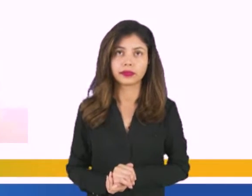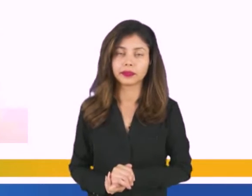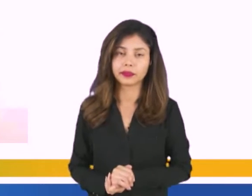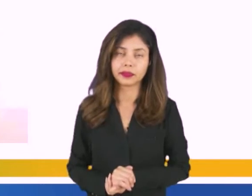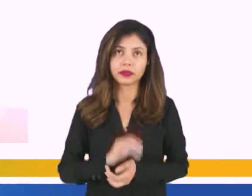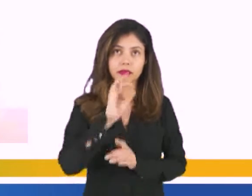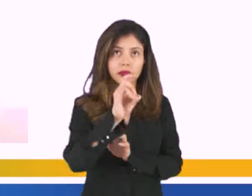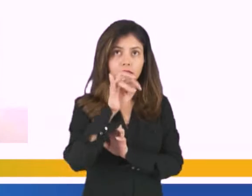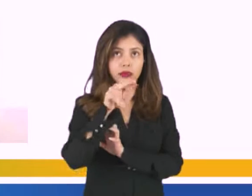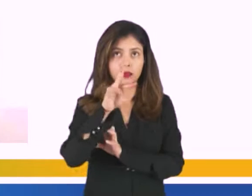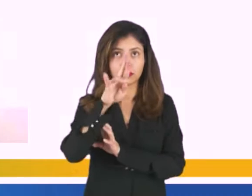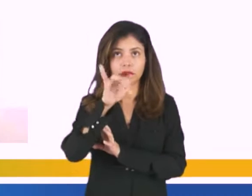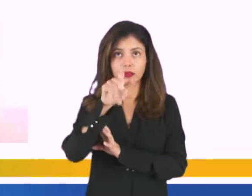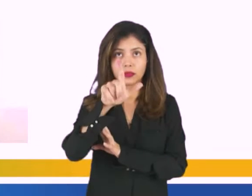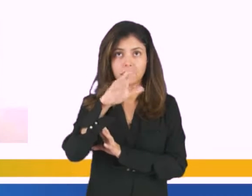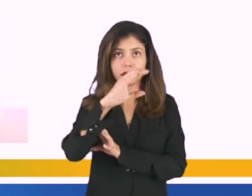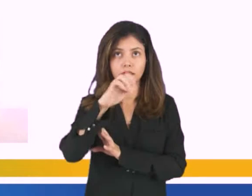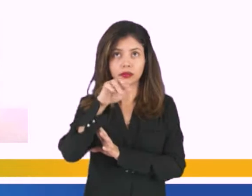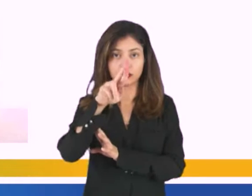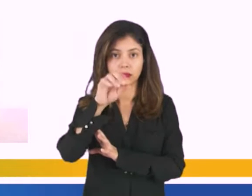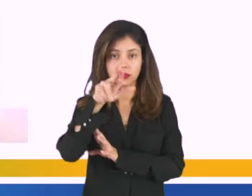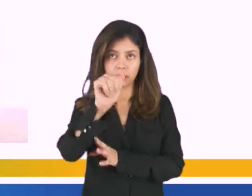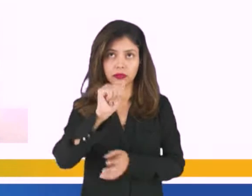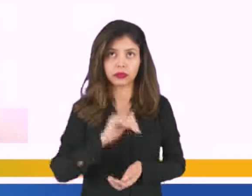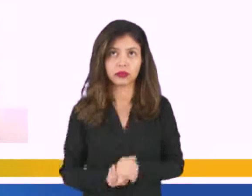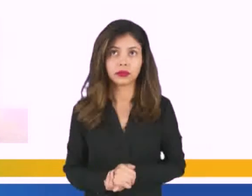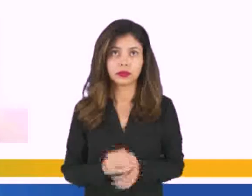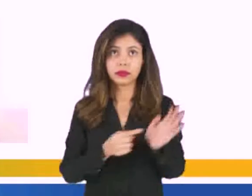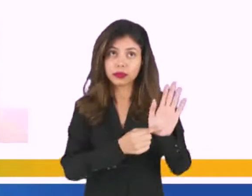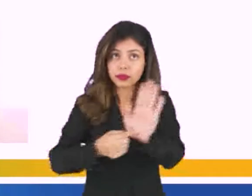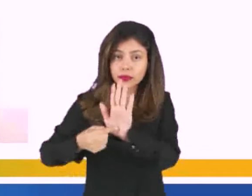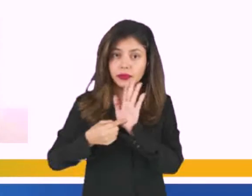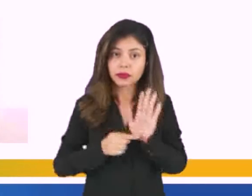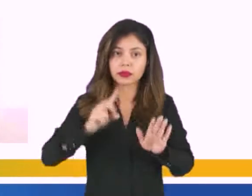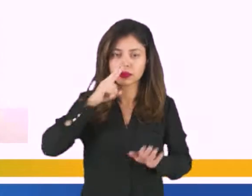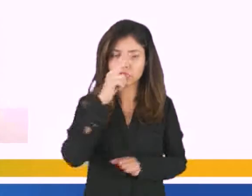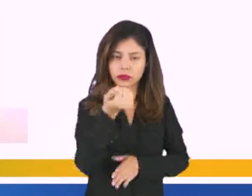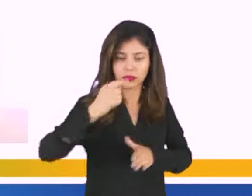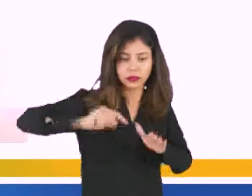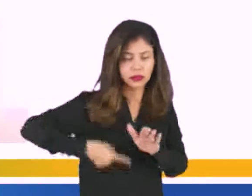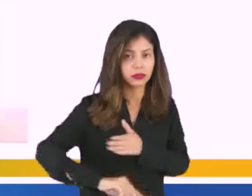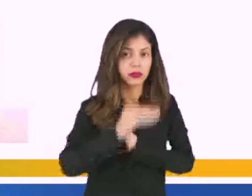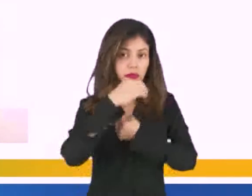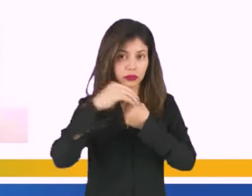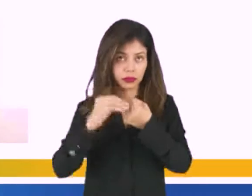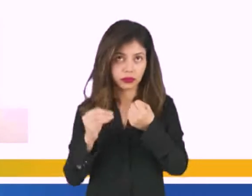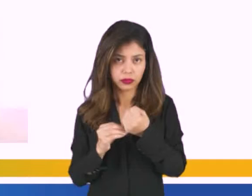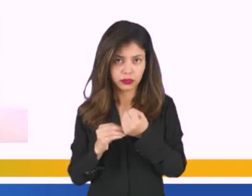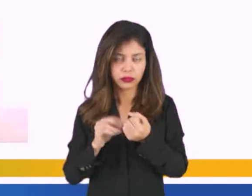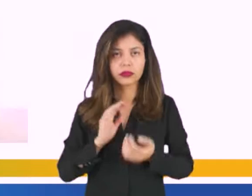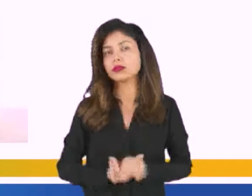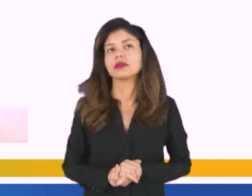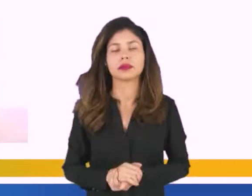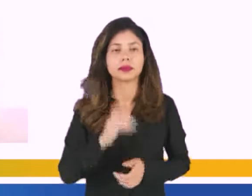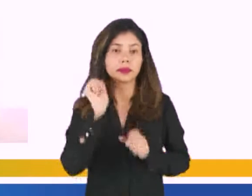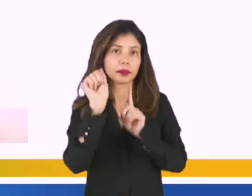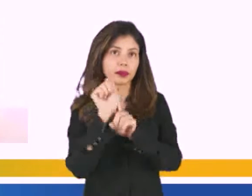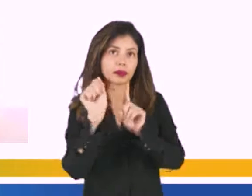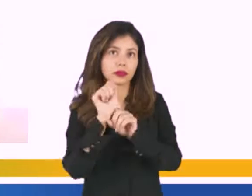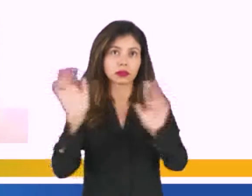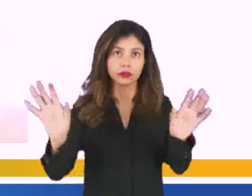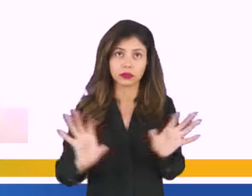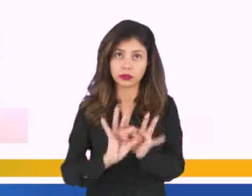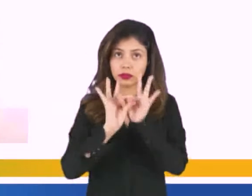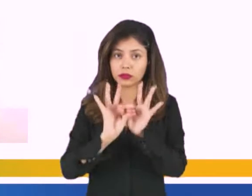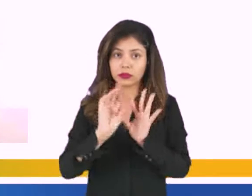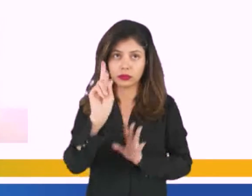para remover esmalte de unhas. A dimetilcetona apresenta força